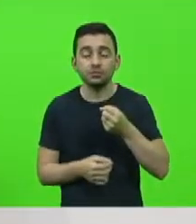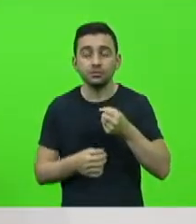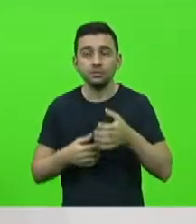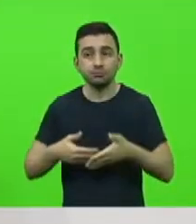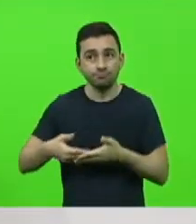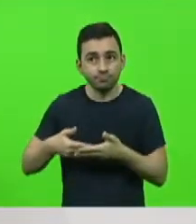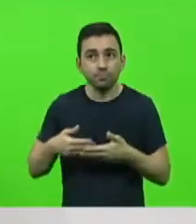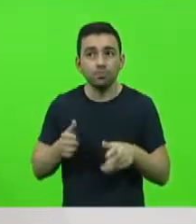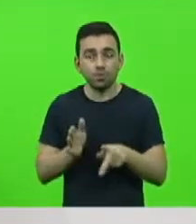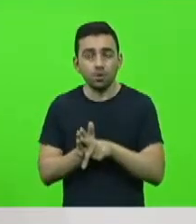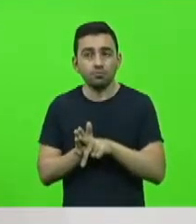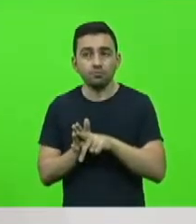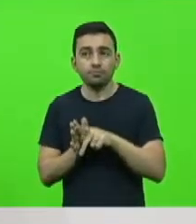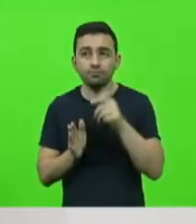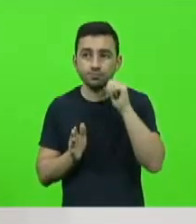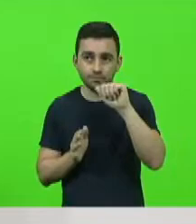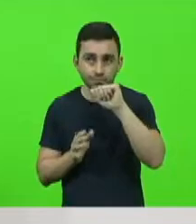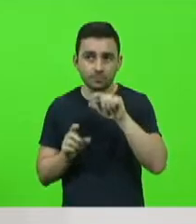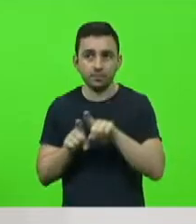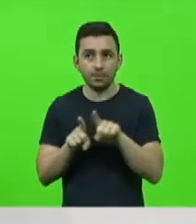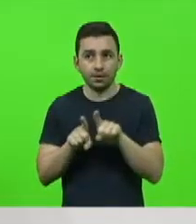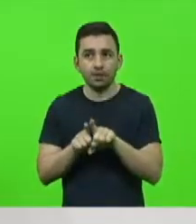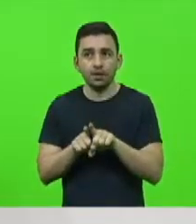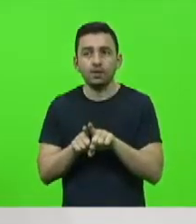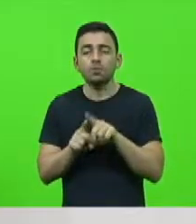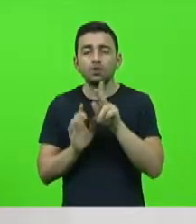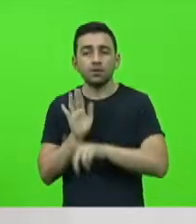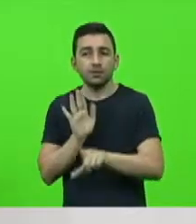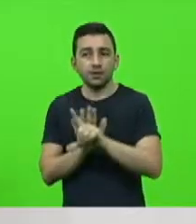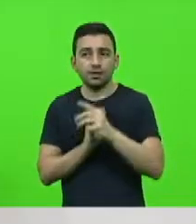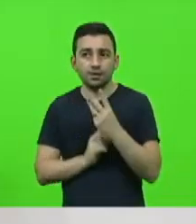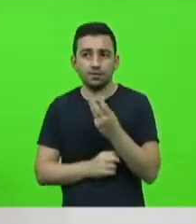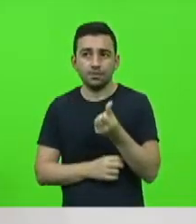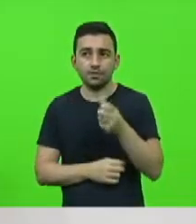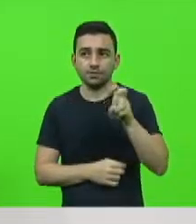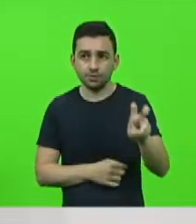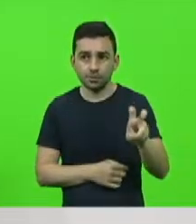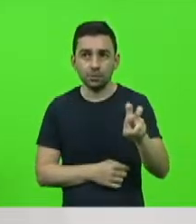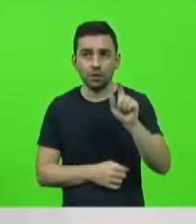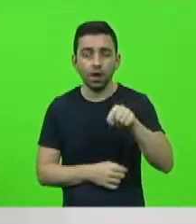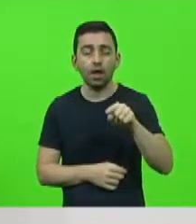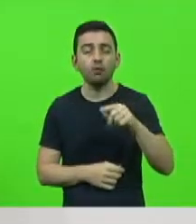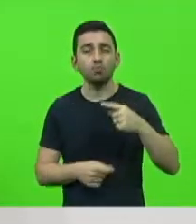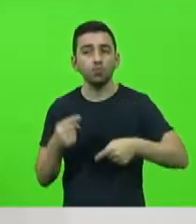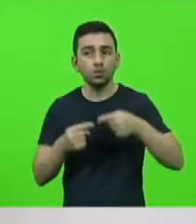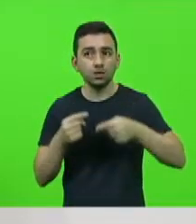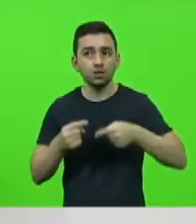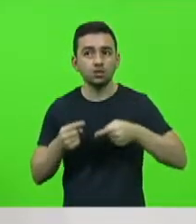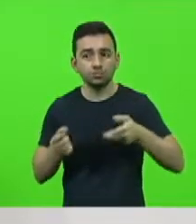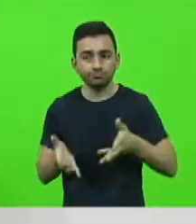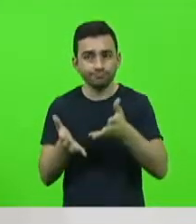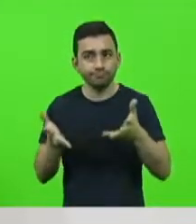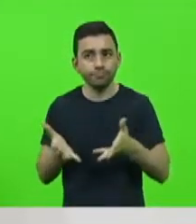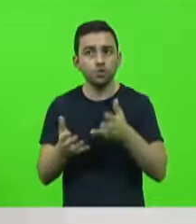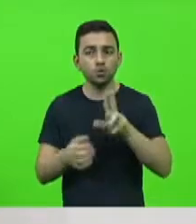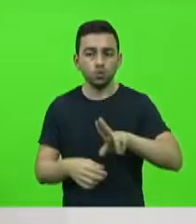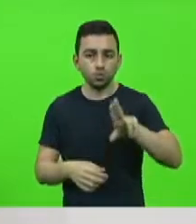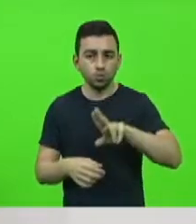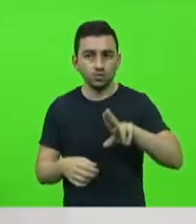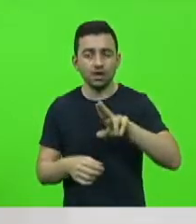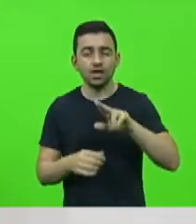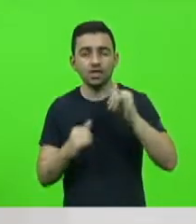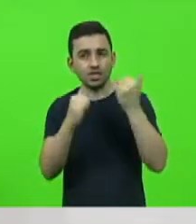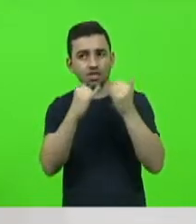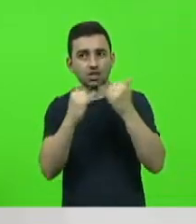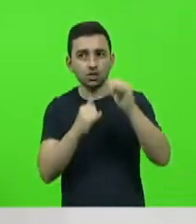leite materno nessa legislação. Projeto de lei 365, que institui a política estadual de incentivo ao uso da energia solar,